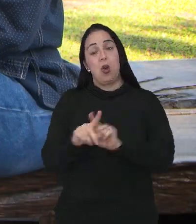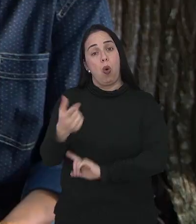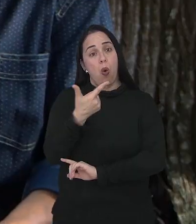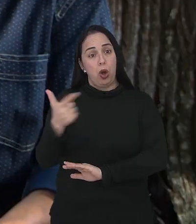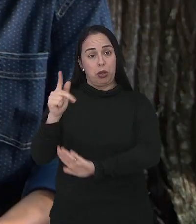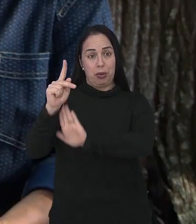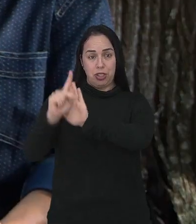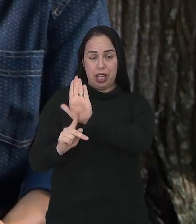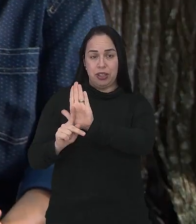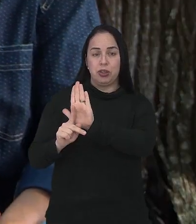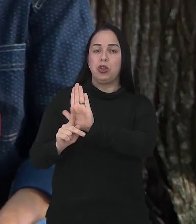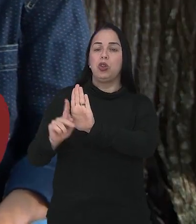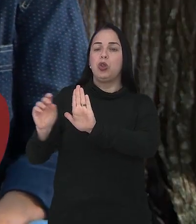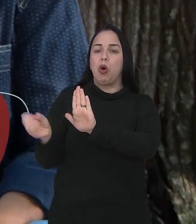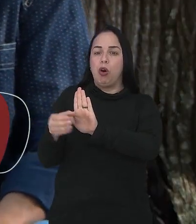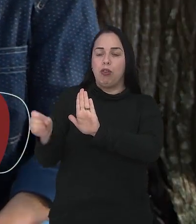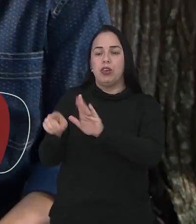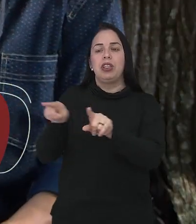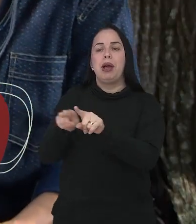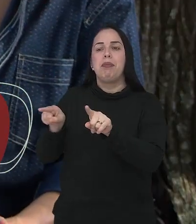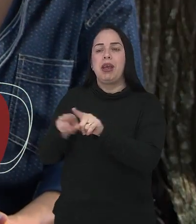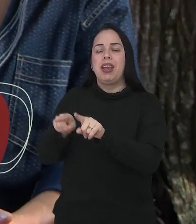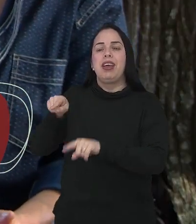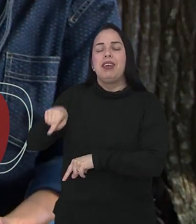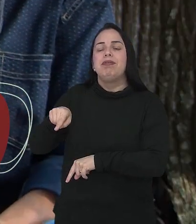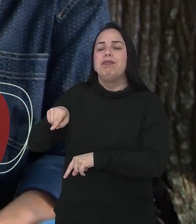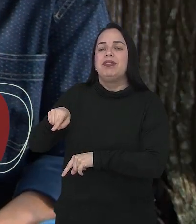Cíntia? Foi o clipe de Fruta